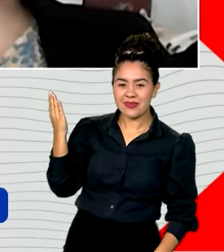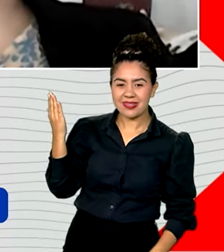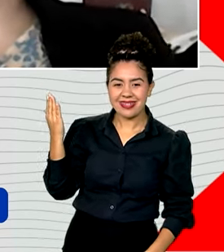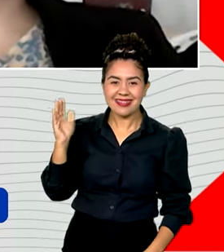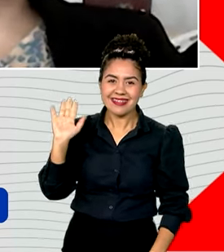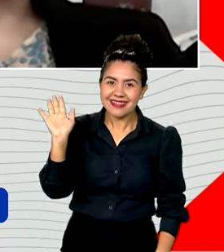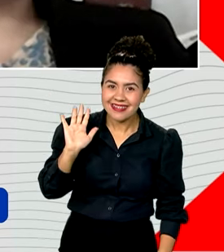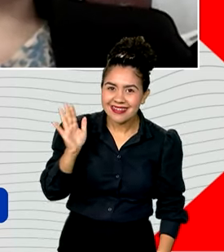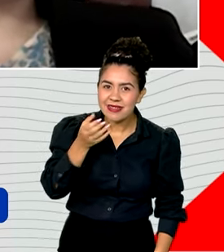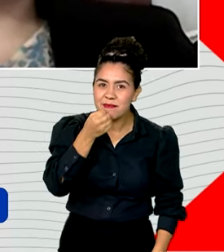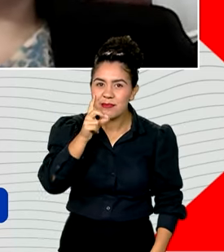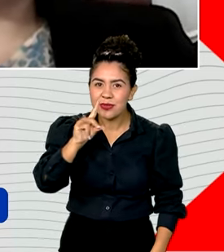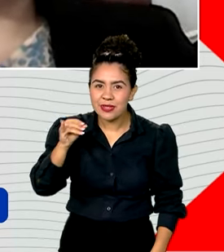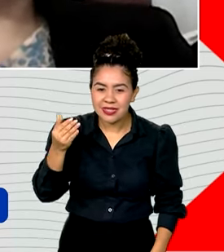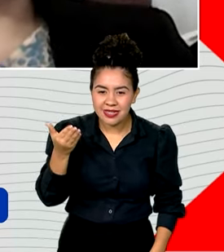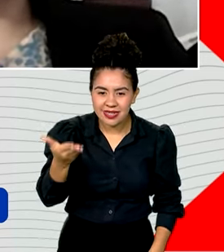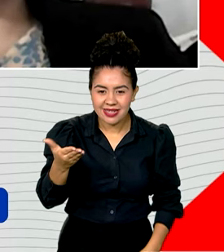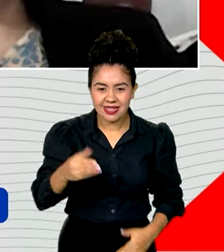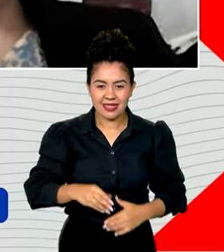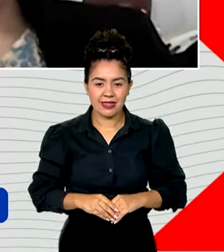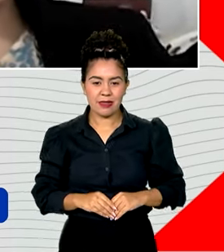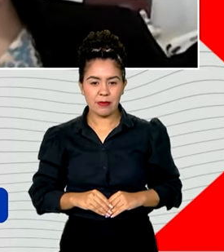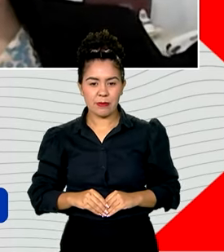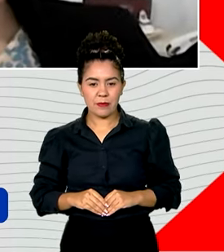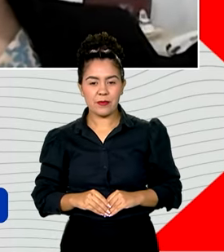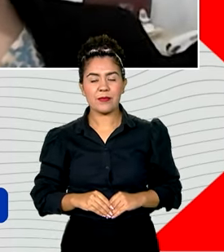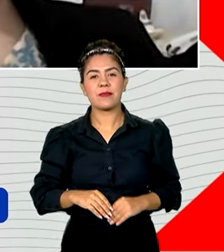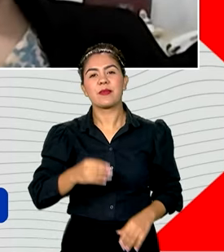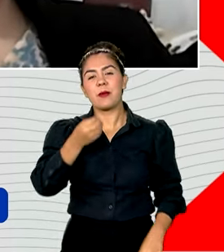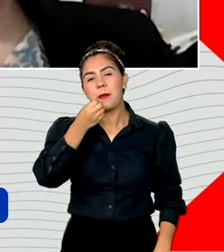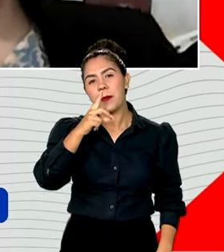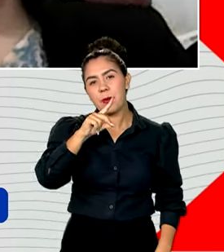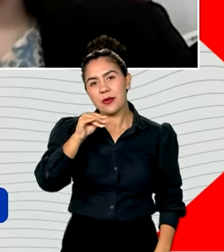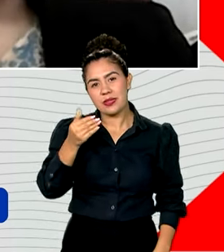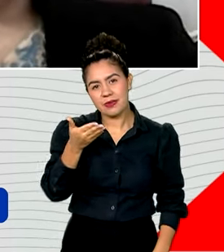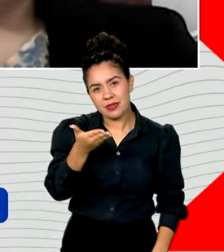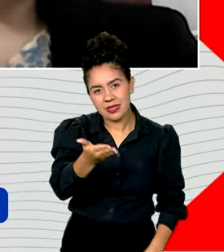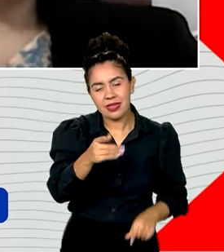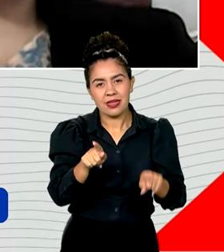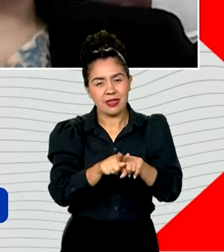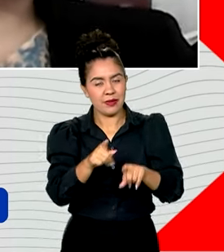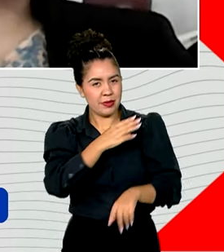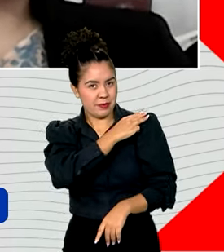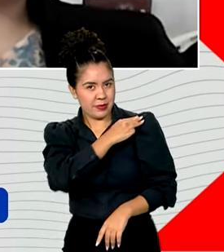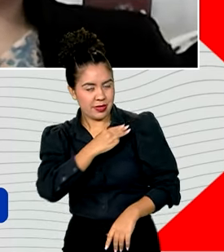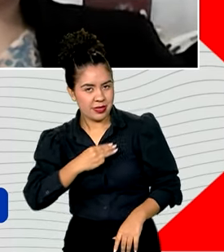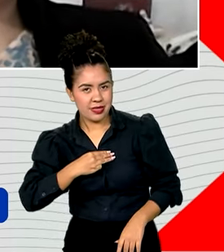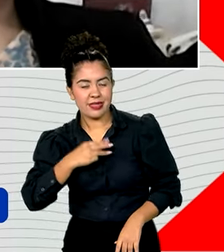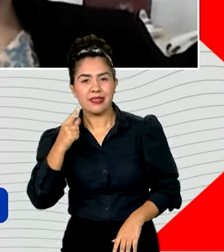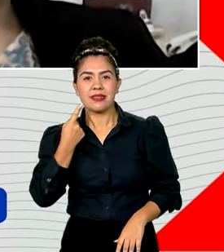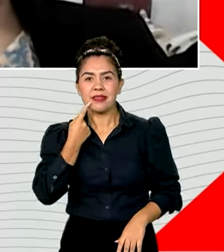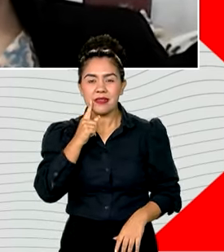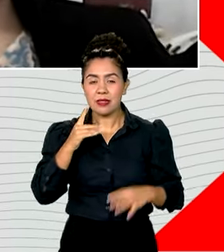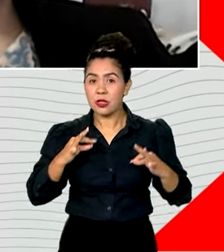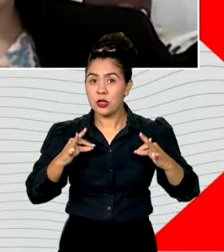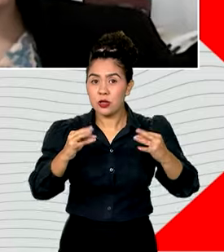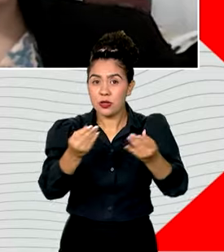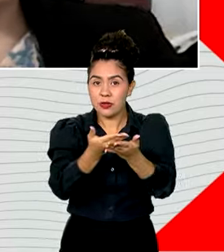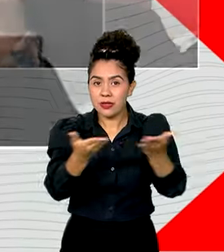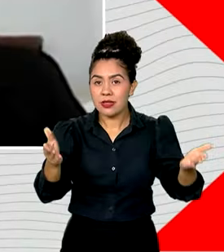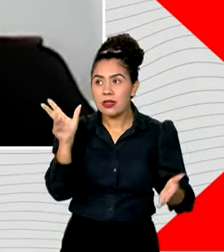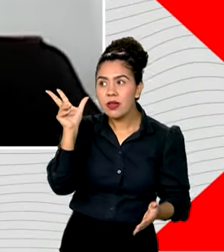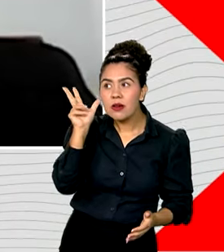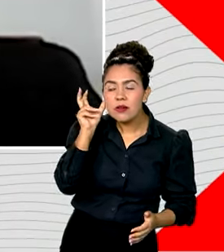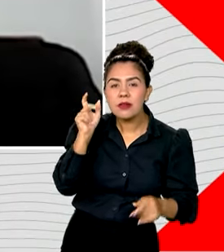xará bom dia para você bom dia bom dia Karine Bom dia ministra a todos que nos assistem e ouvem nesse